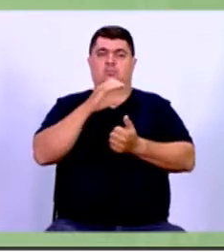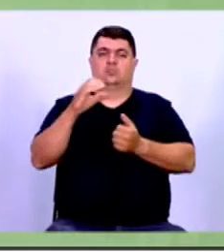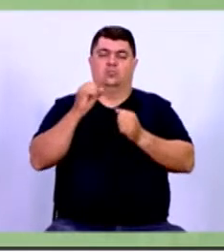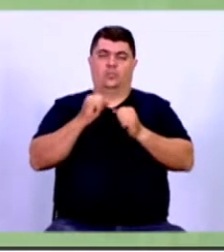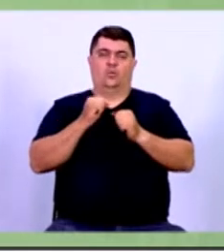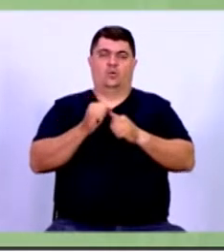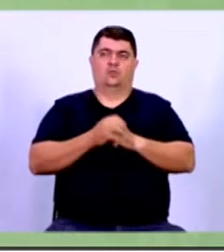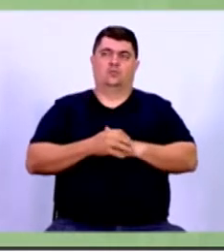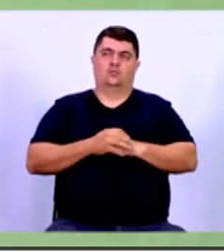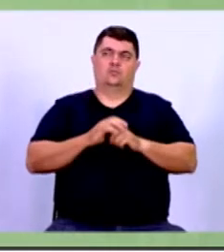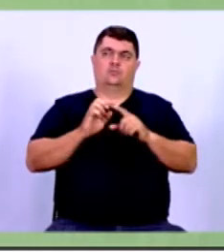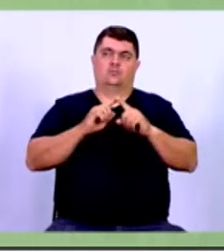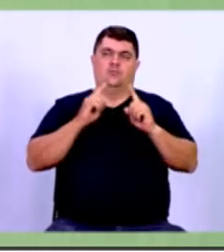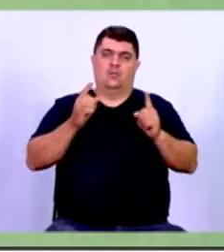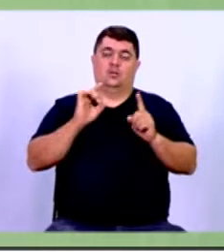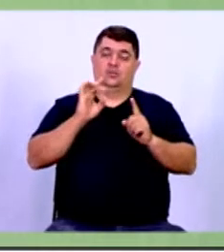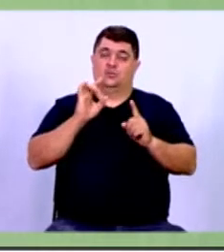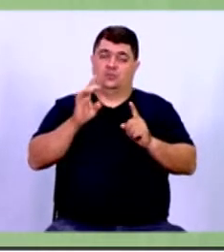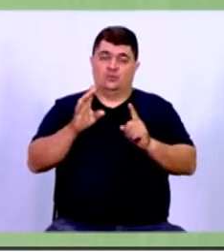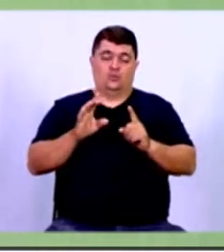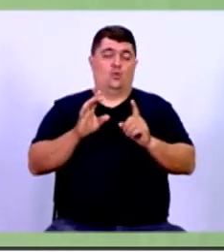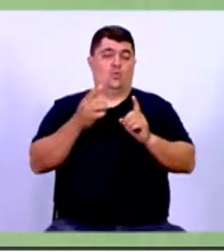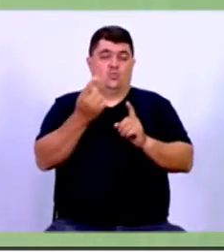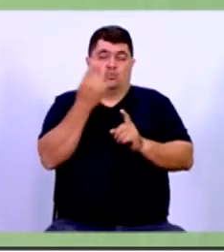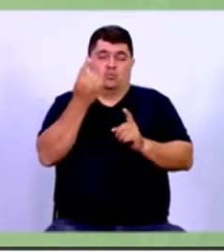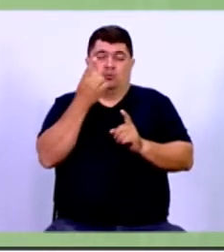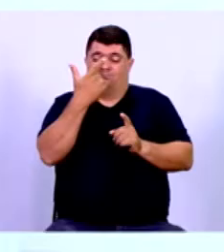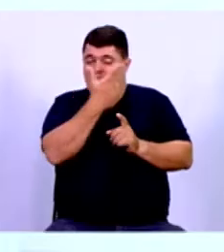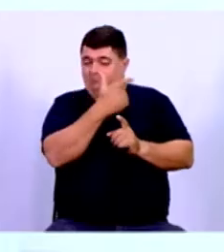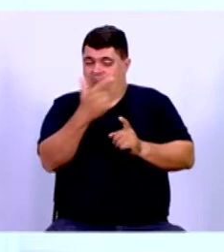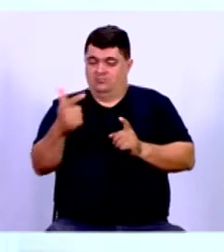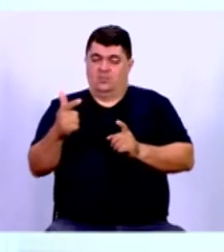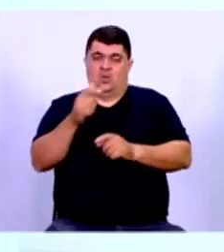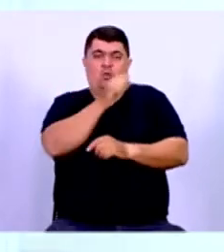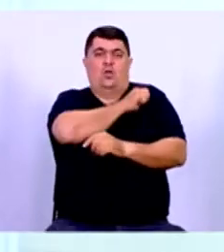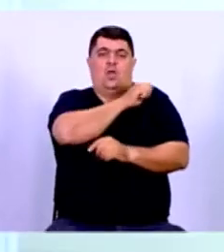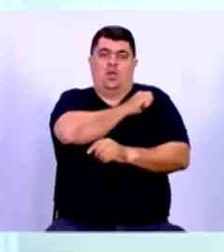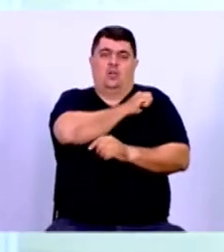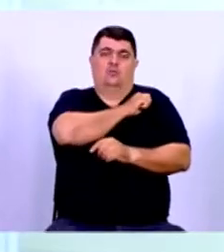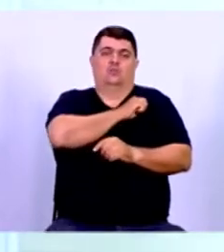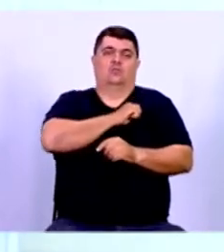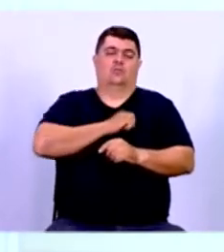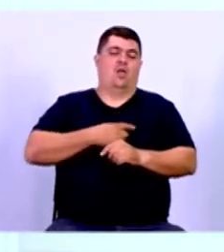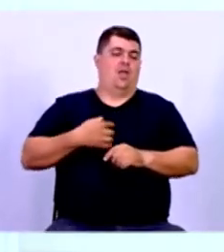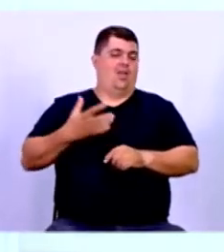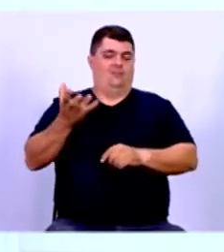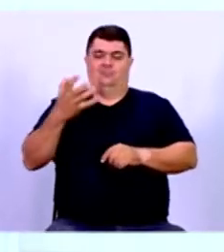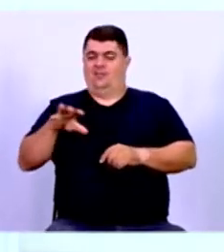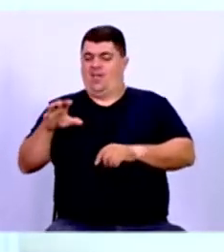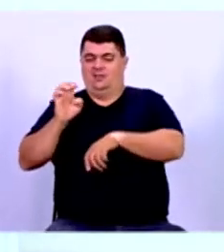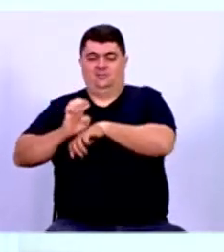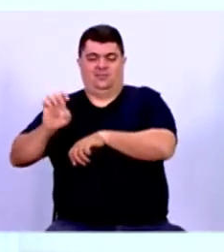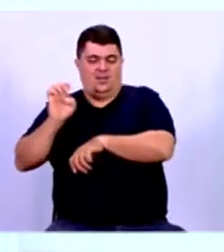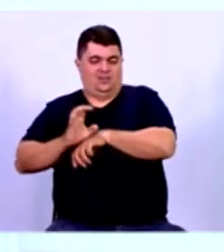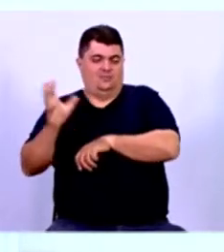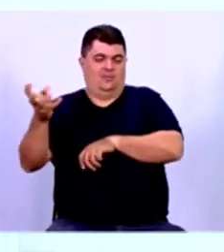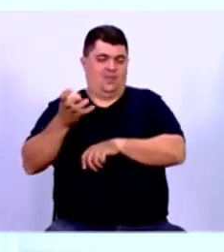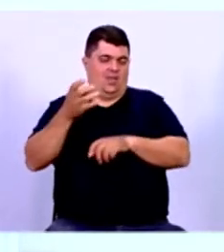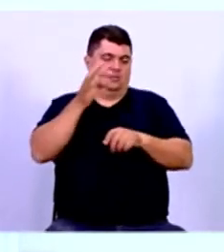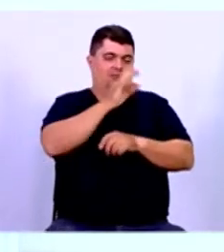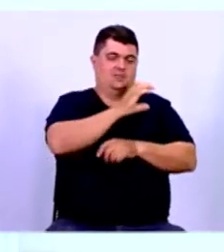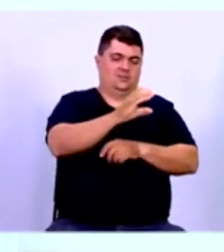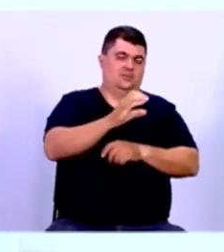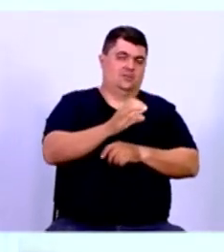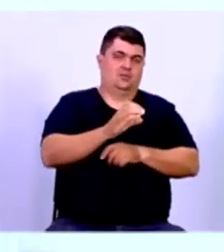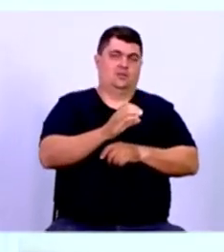de curso, mas só nessa condição específica. Não é o aluno que vai dispensar a realização do estágio e fazer o trabalho de